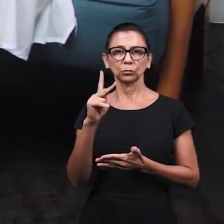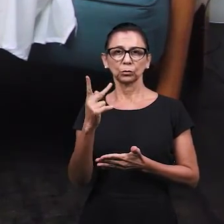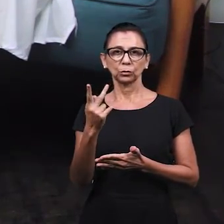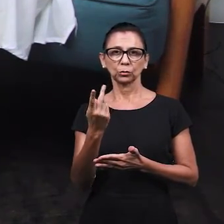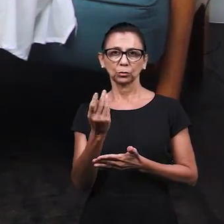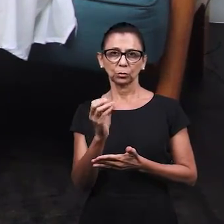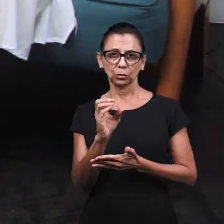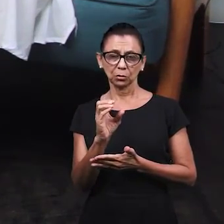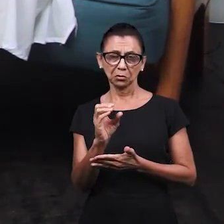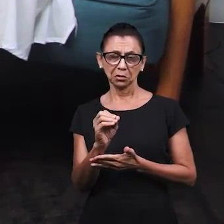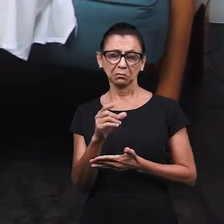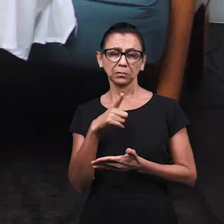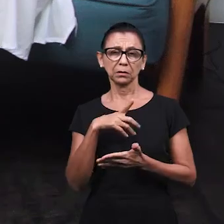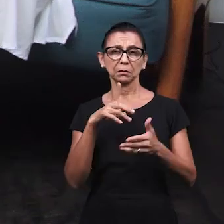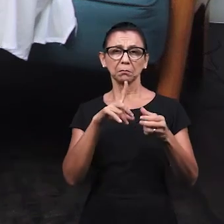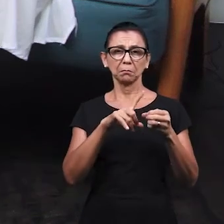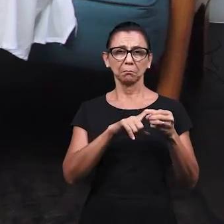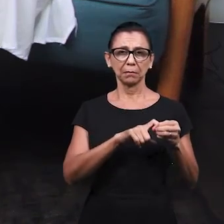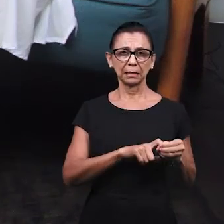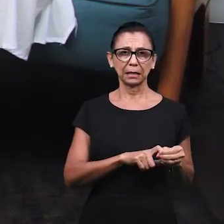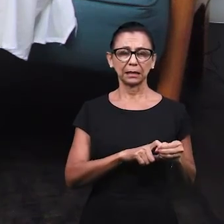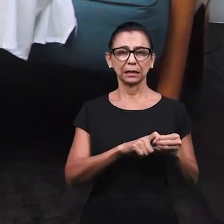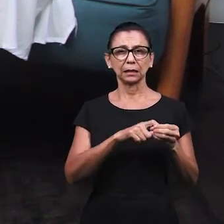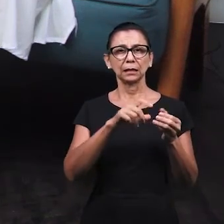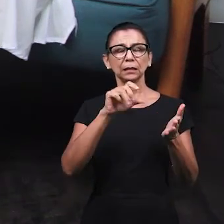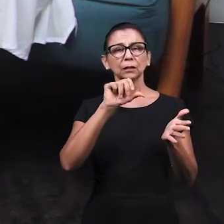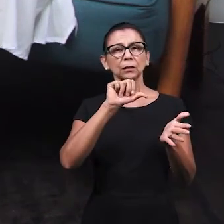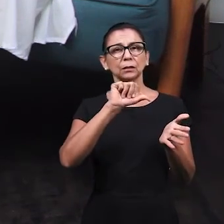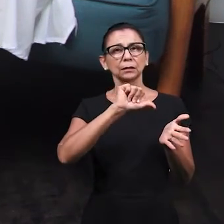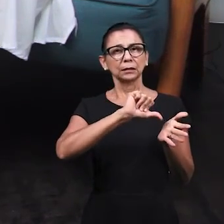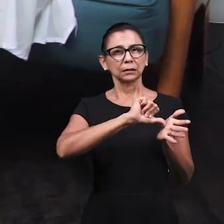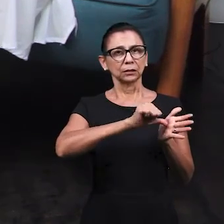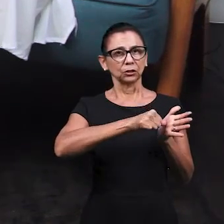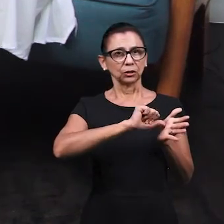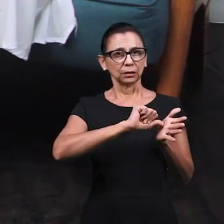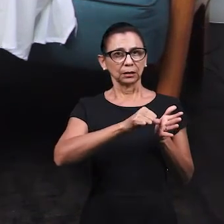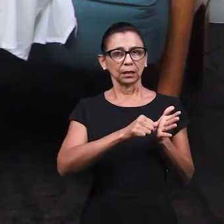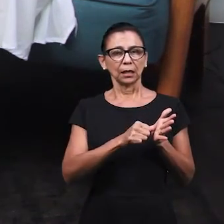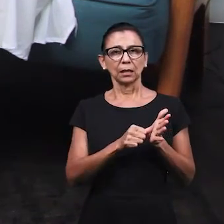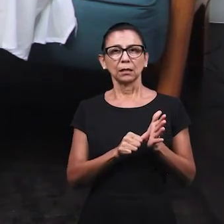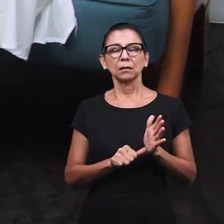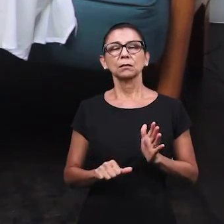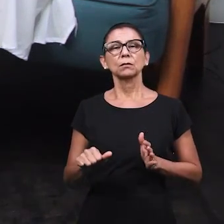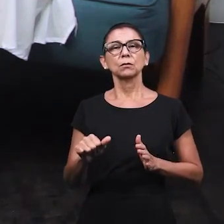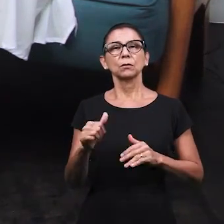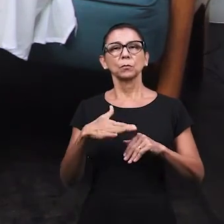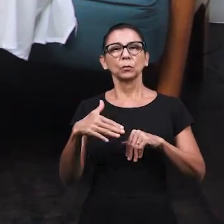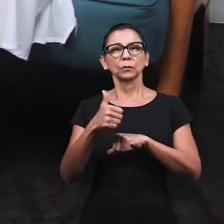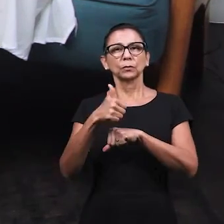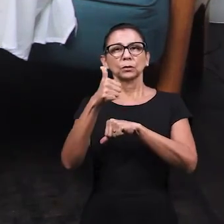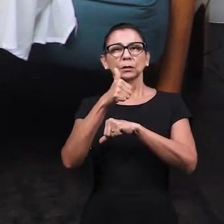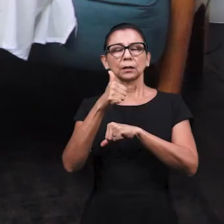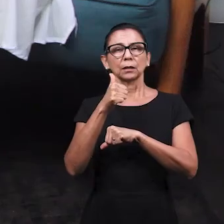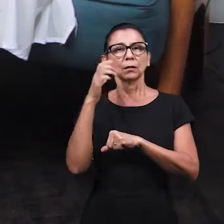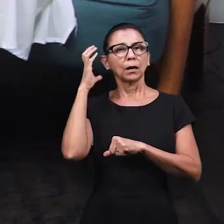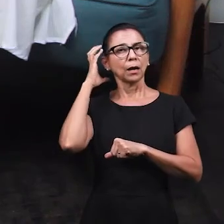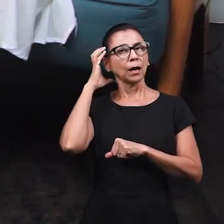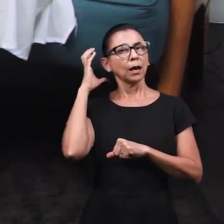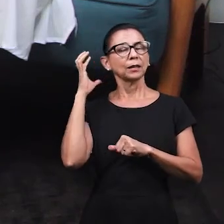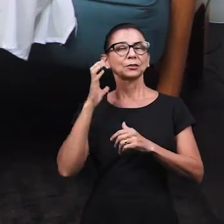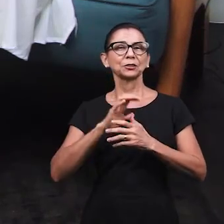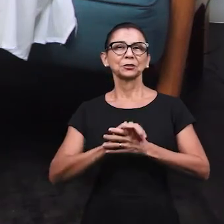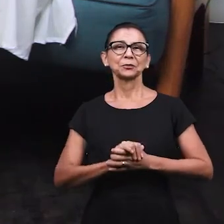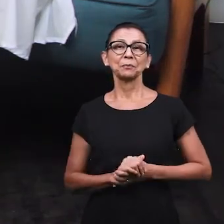dos Radialistas, oferece um curso e prepara as pessoas para trabalhar na área de rádio e TV. Inclusive, nós temos